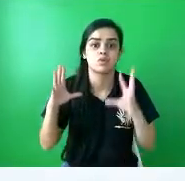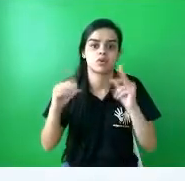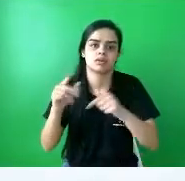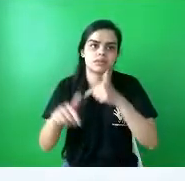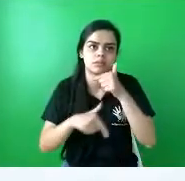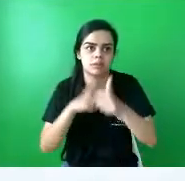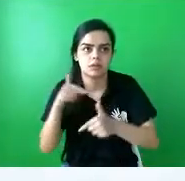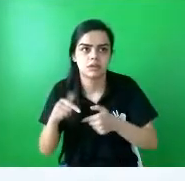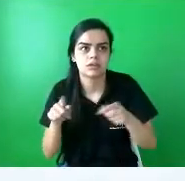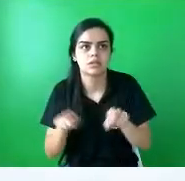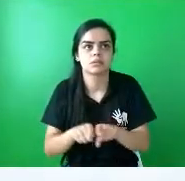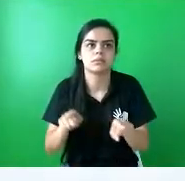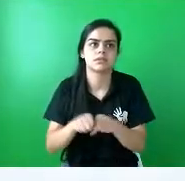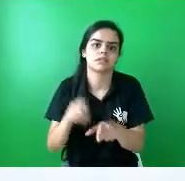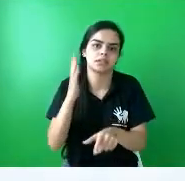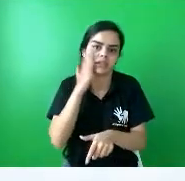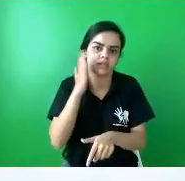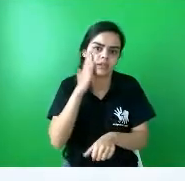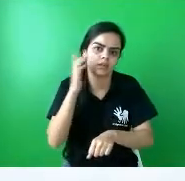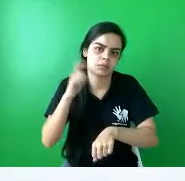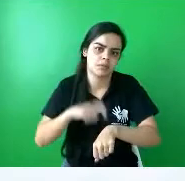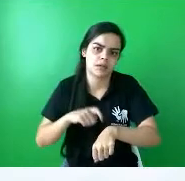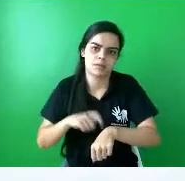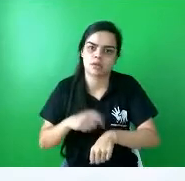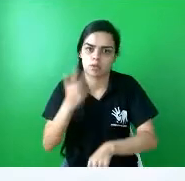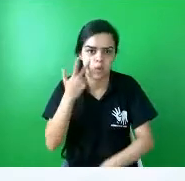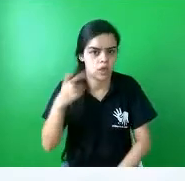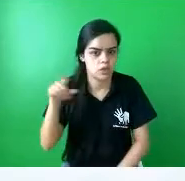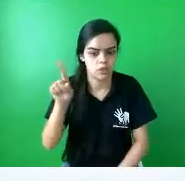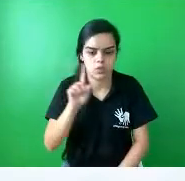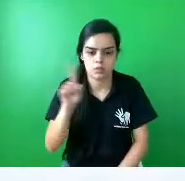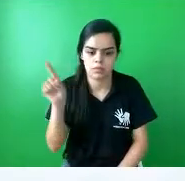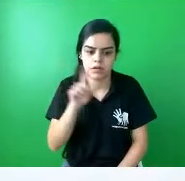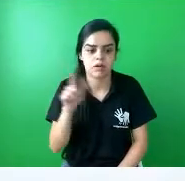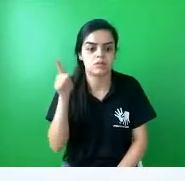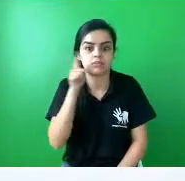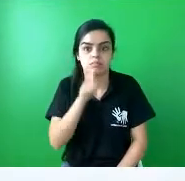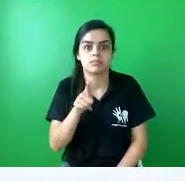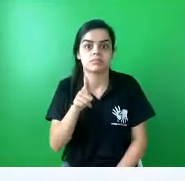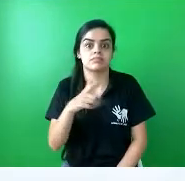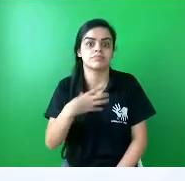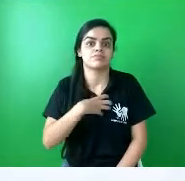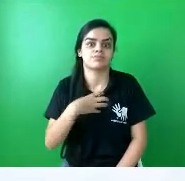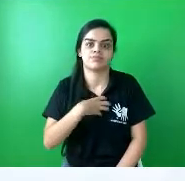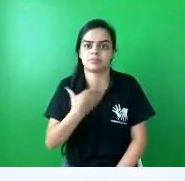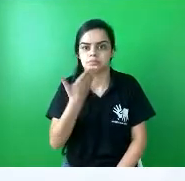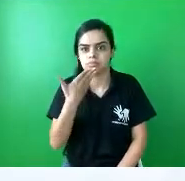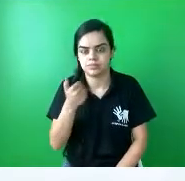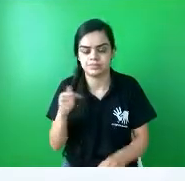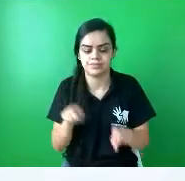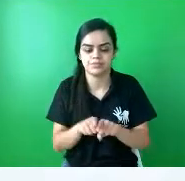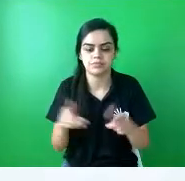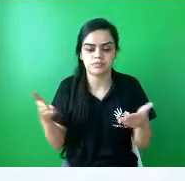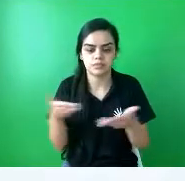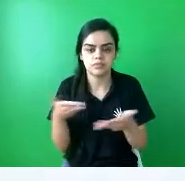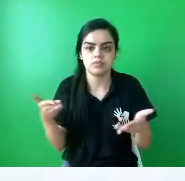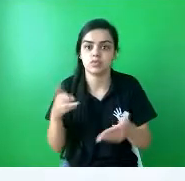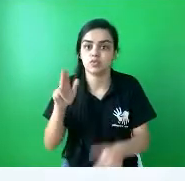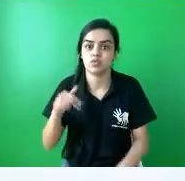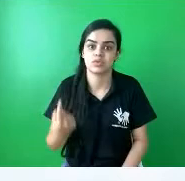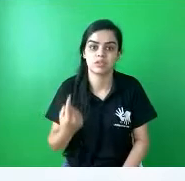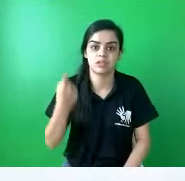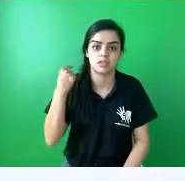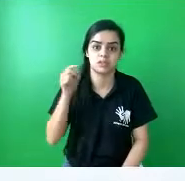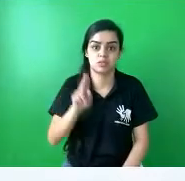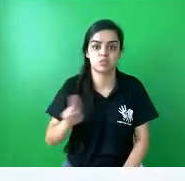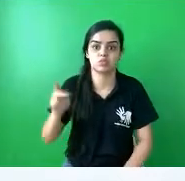trabalhando, a gente entende que esse momento não é um momento comum, que a gente não consegue passar da melhor forma. Então, temos aí agora coisas que nunca tivemos antes, que é o